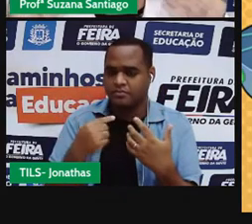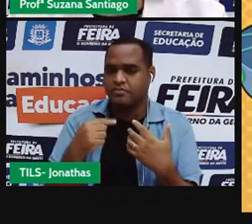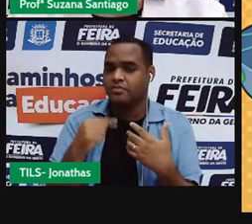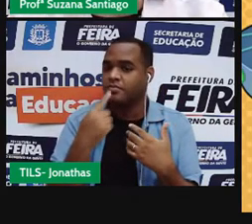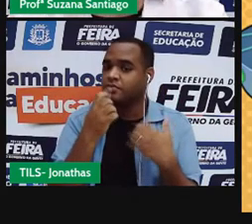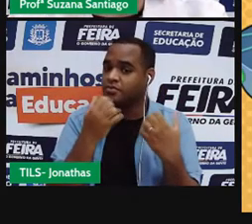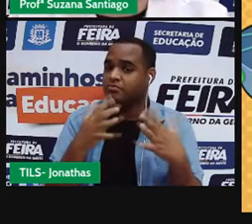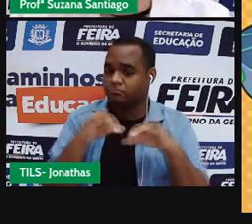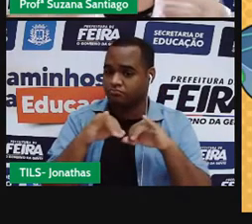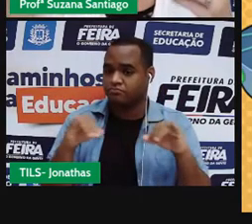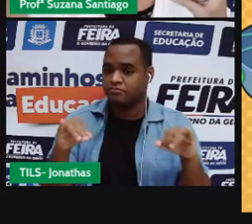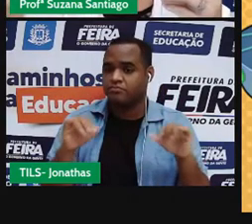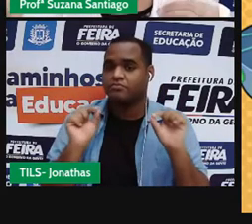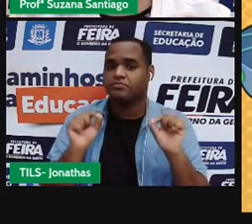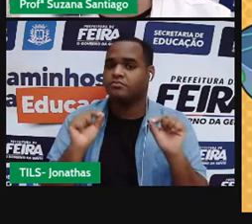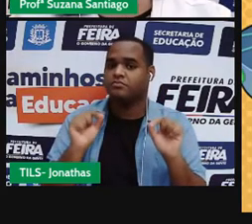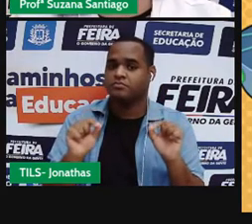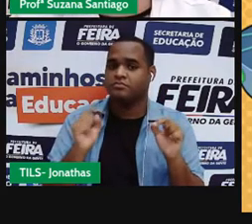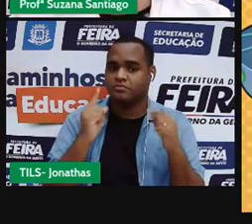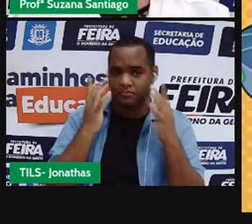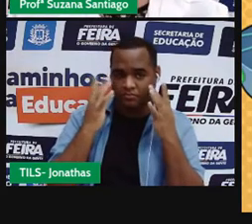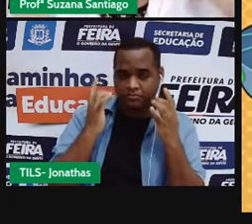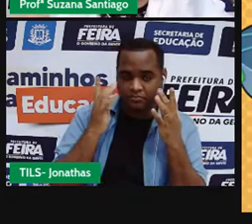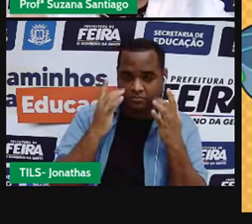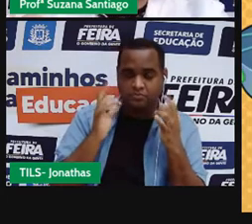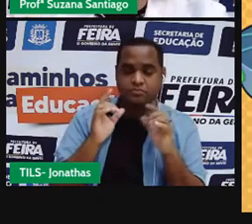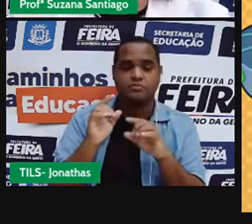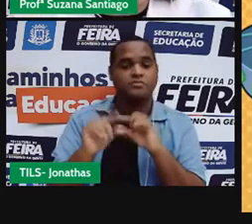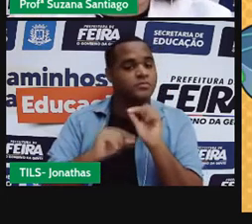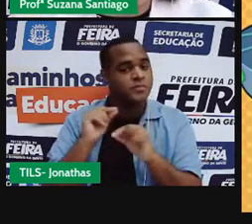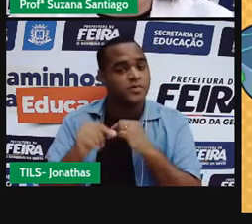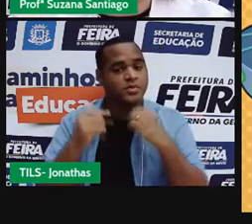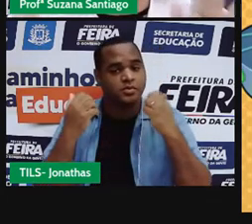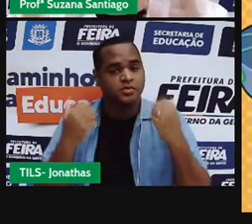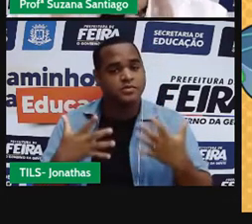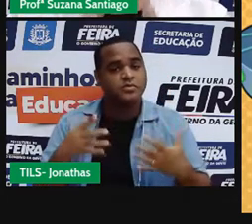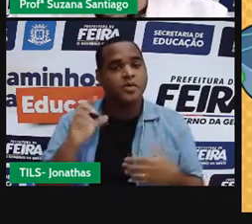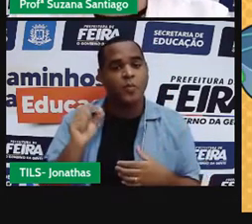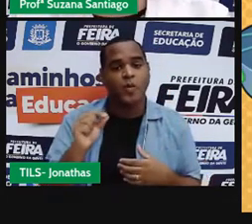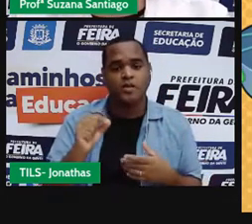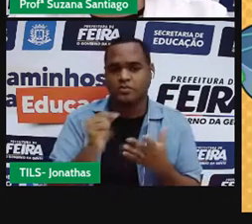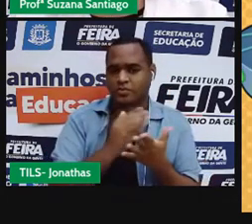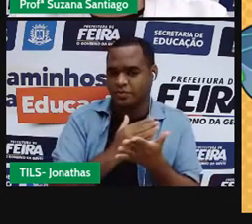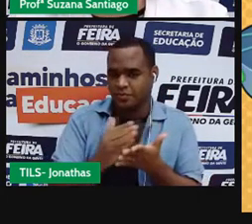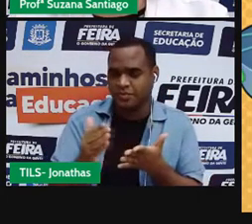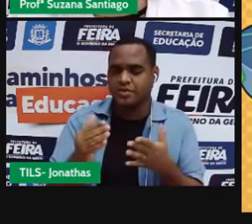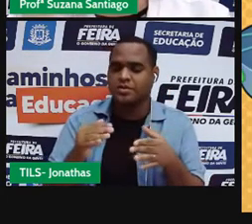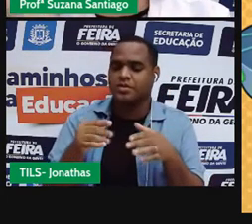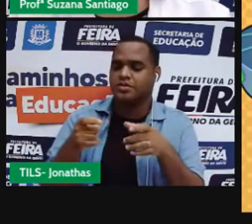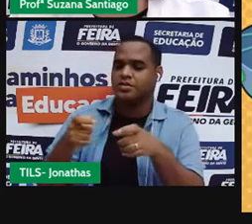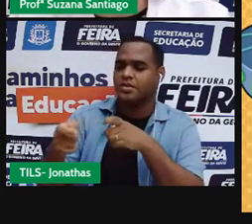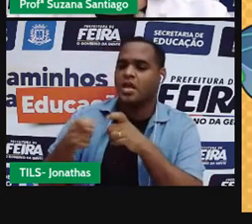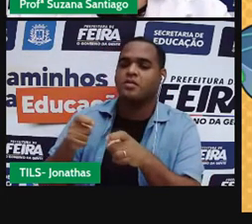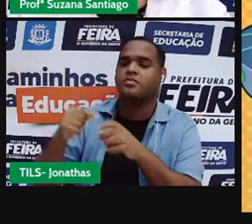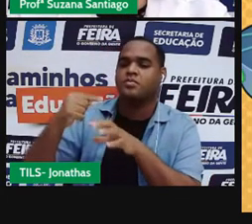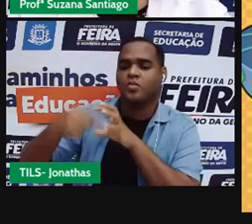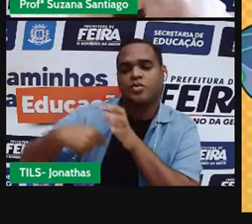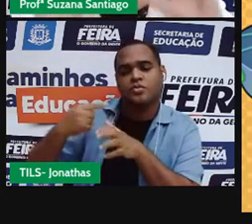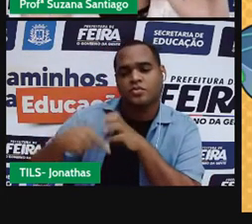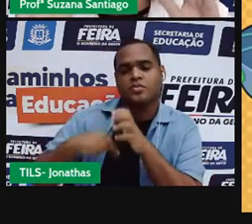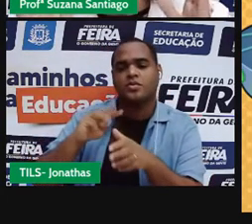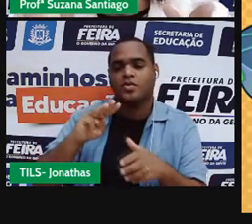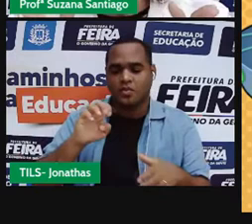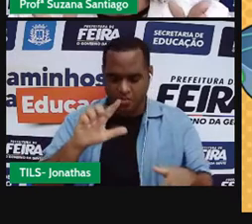eles avisaram que era um radioteatro, que era inspirada na obra A Guerra dos Mundos, de Wells. Então,